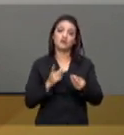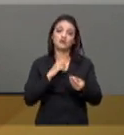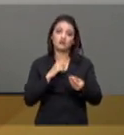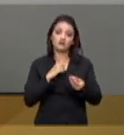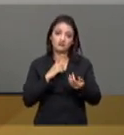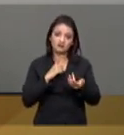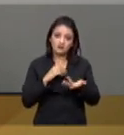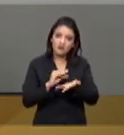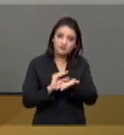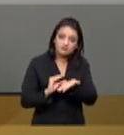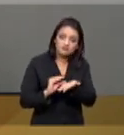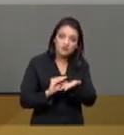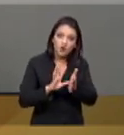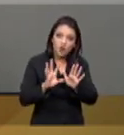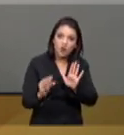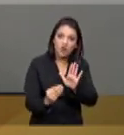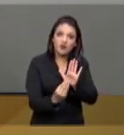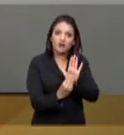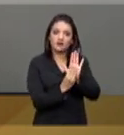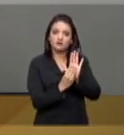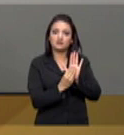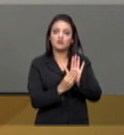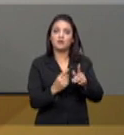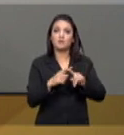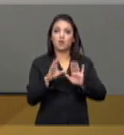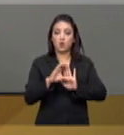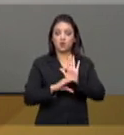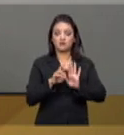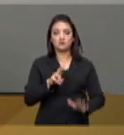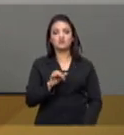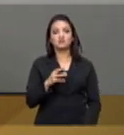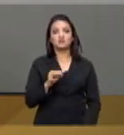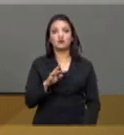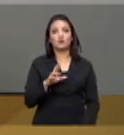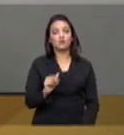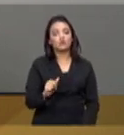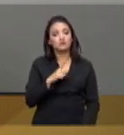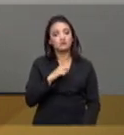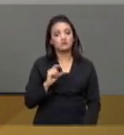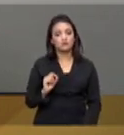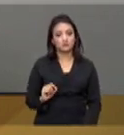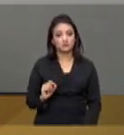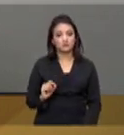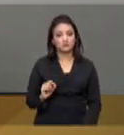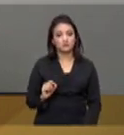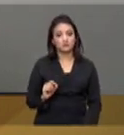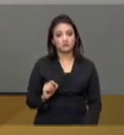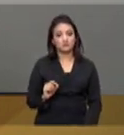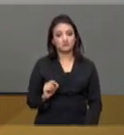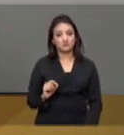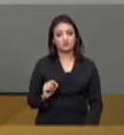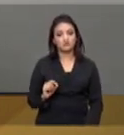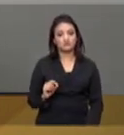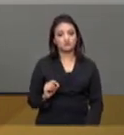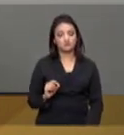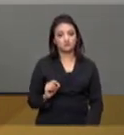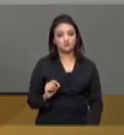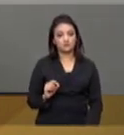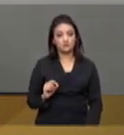ingresso como receita, pois a noção conceitual de receita compõe-se da integração, ao